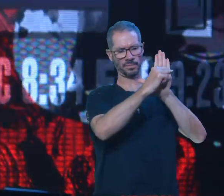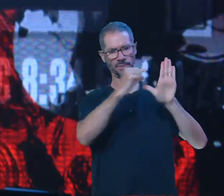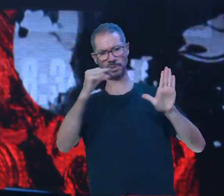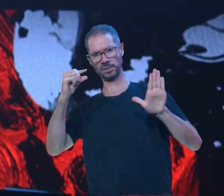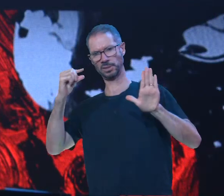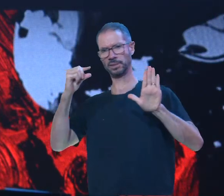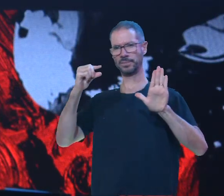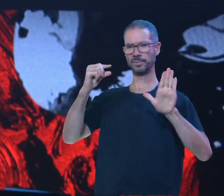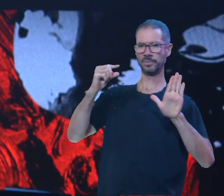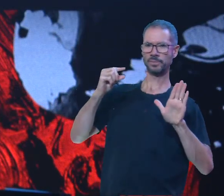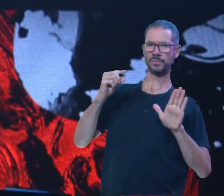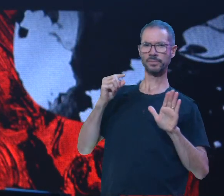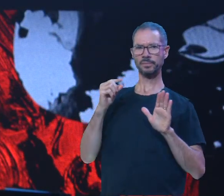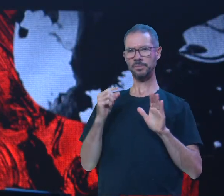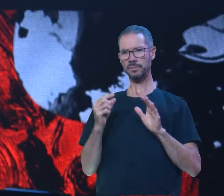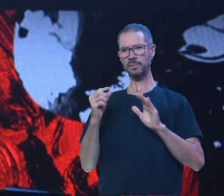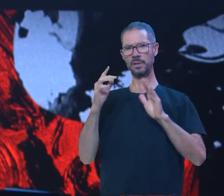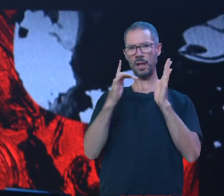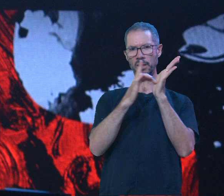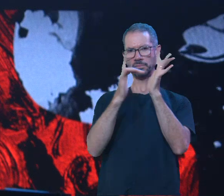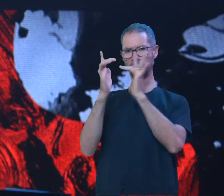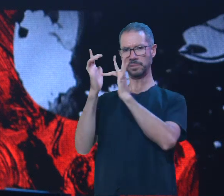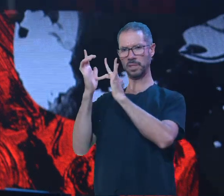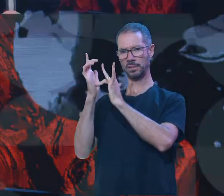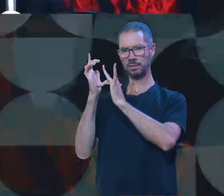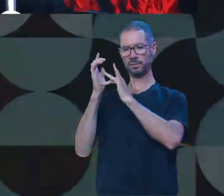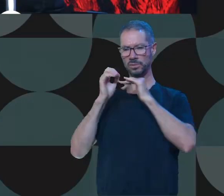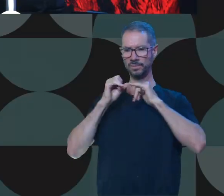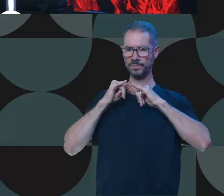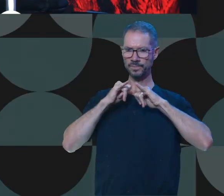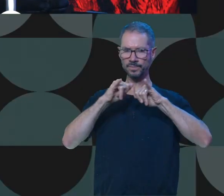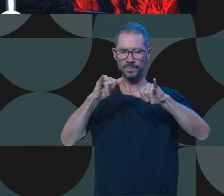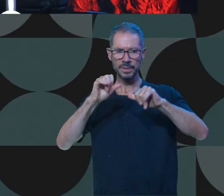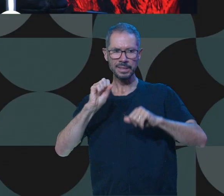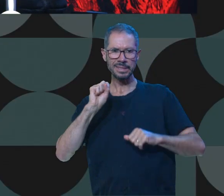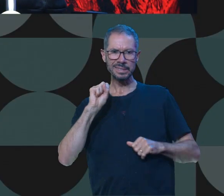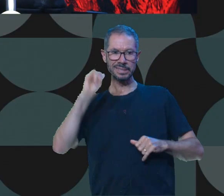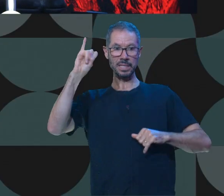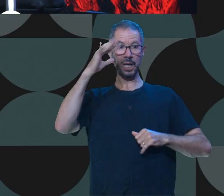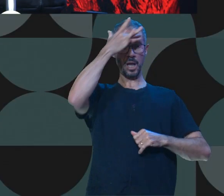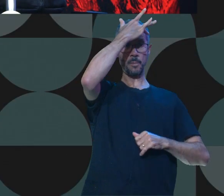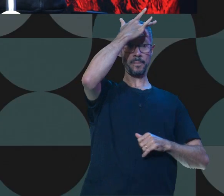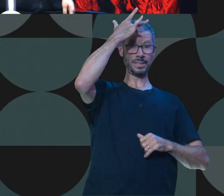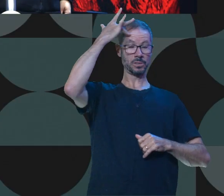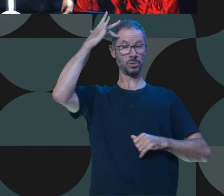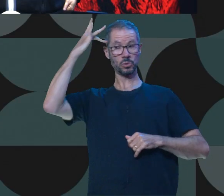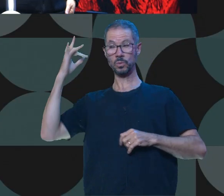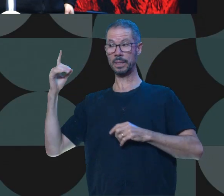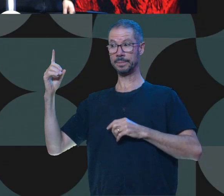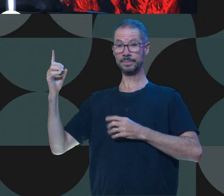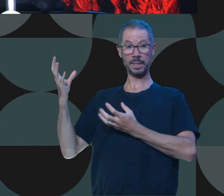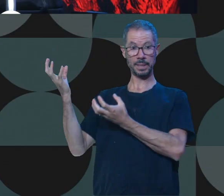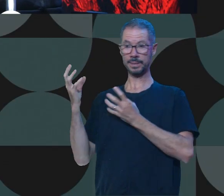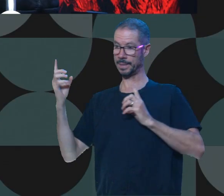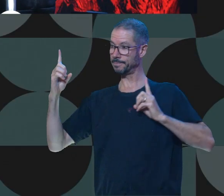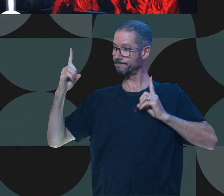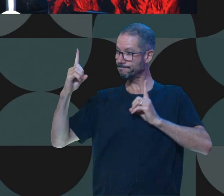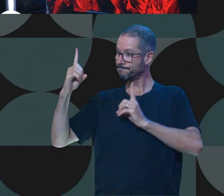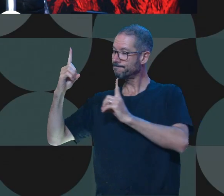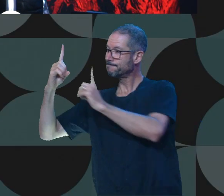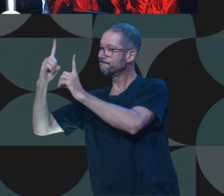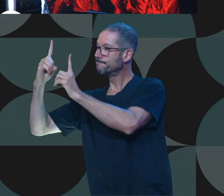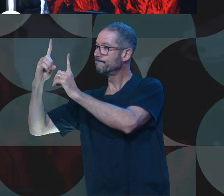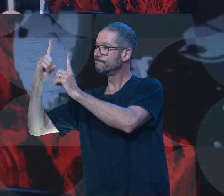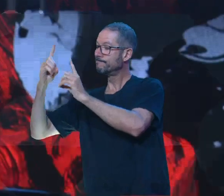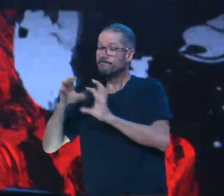uma pré-condição quando Jesus vai dizer: se alguém quiser ser meu discípulo. É uma